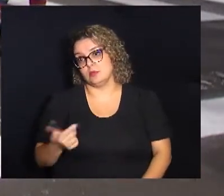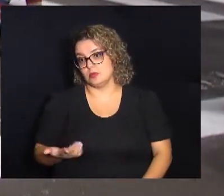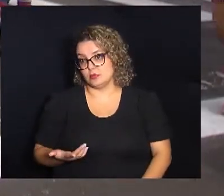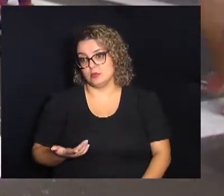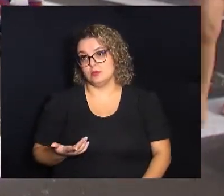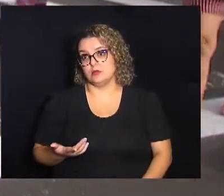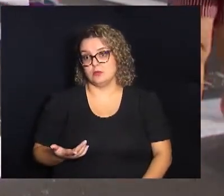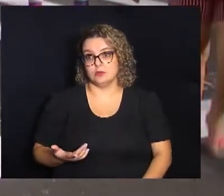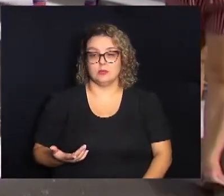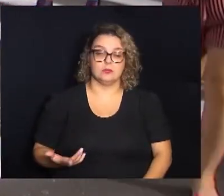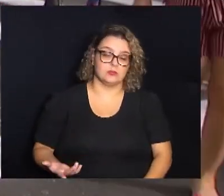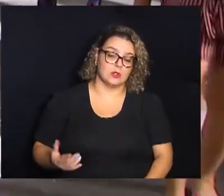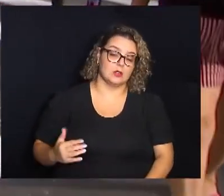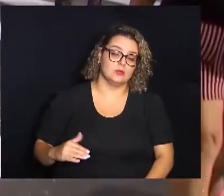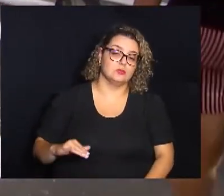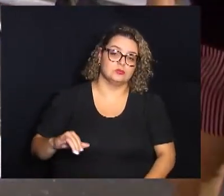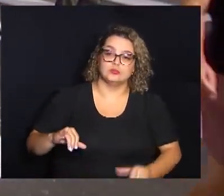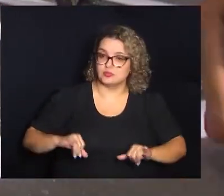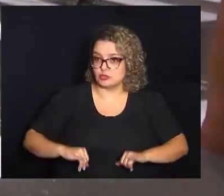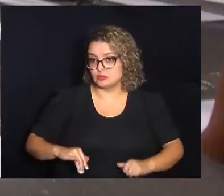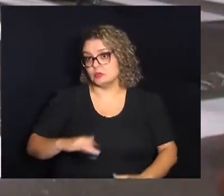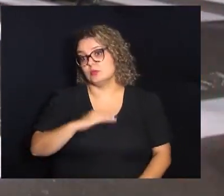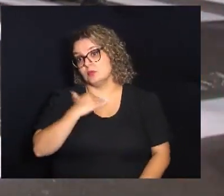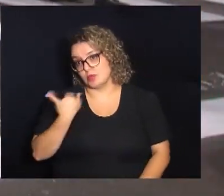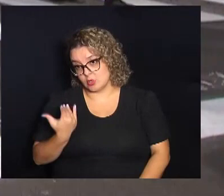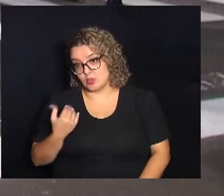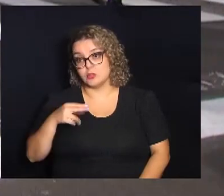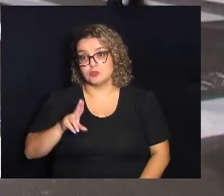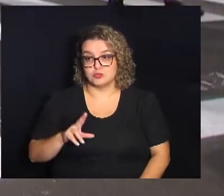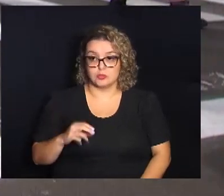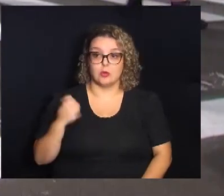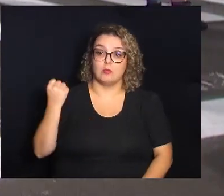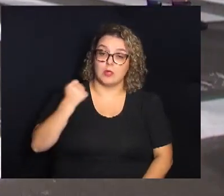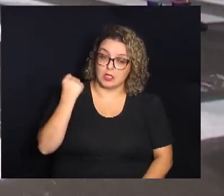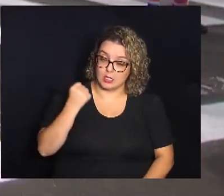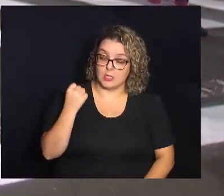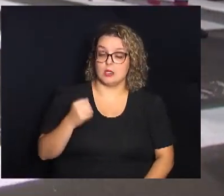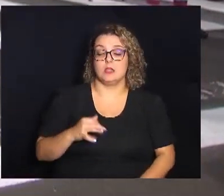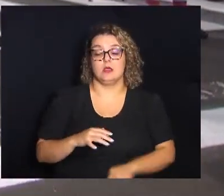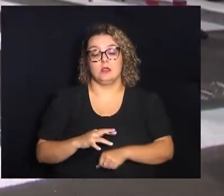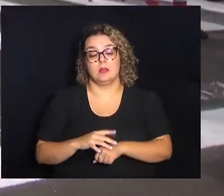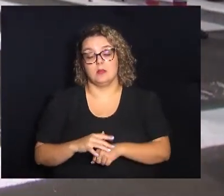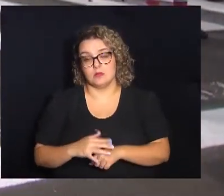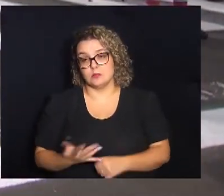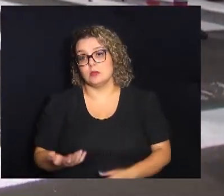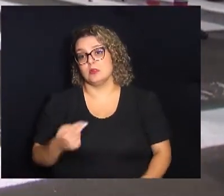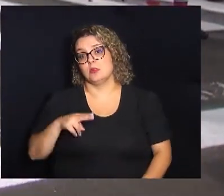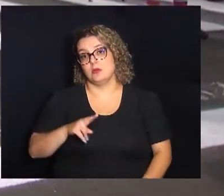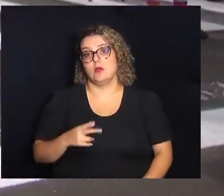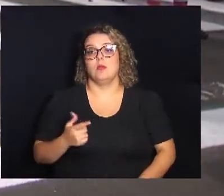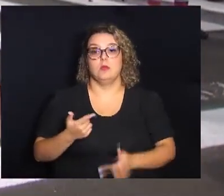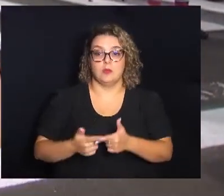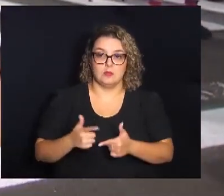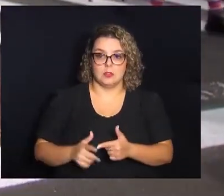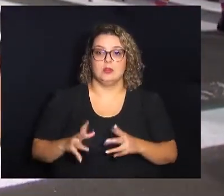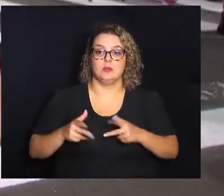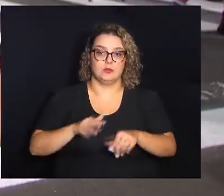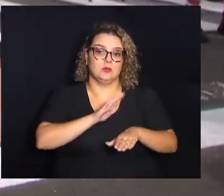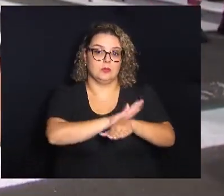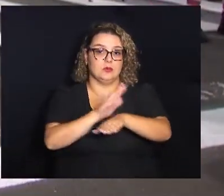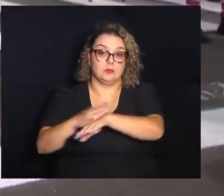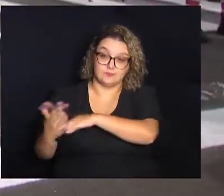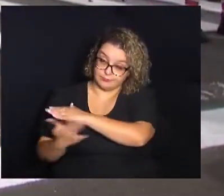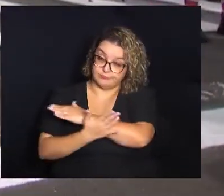pague com a vida ou com uma lesão grave, definitiva, né? Então, para isso, a gente precisa que todos colaborem, todos precisam ter